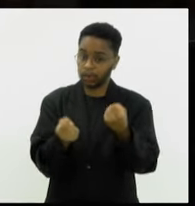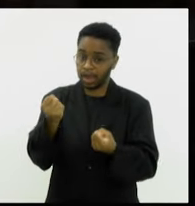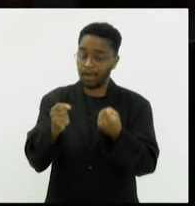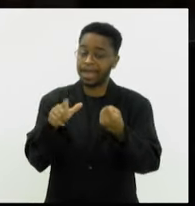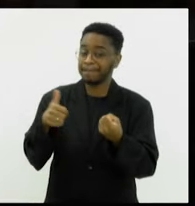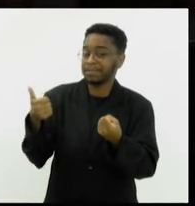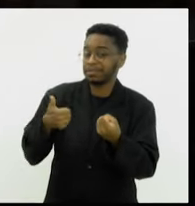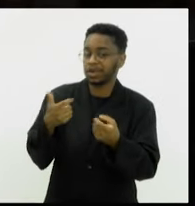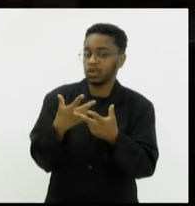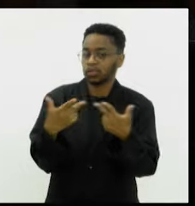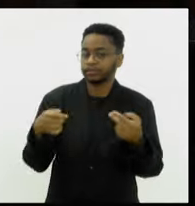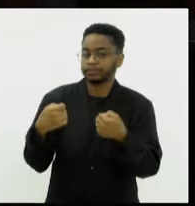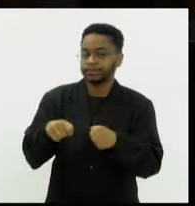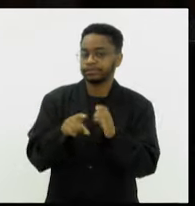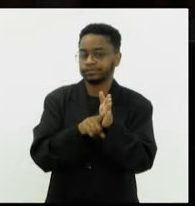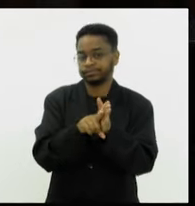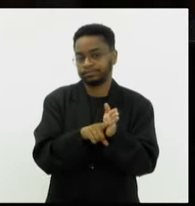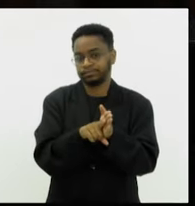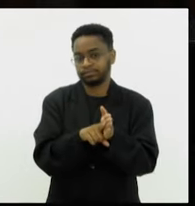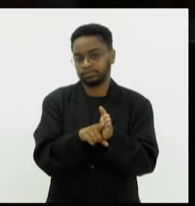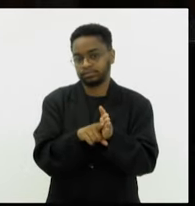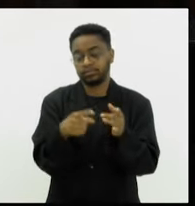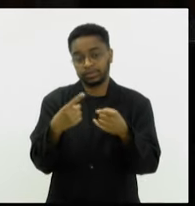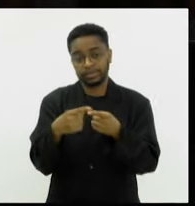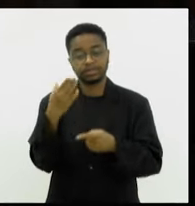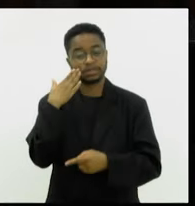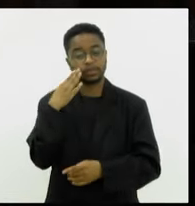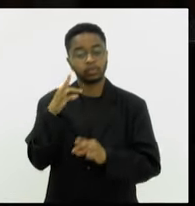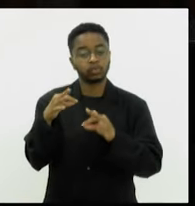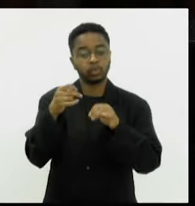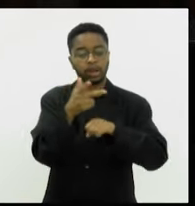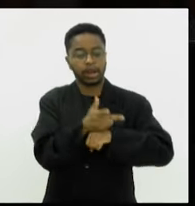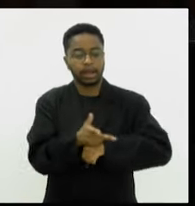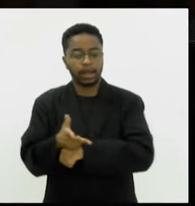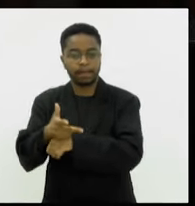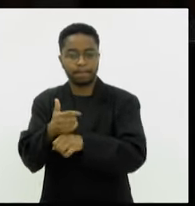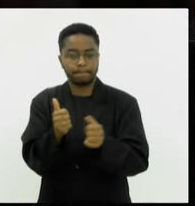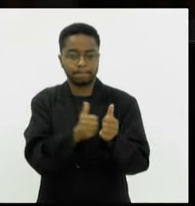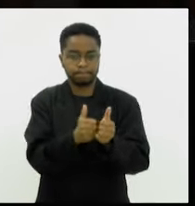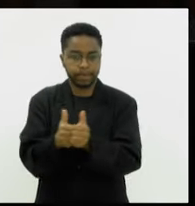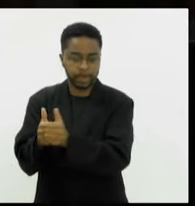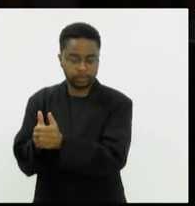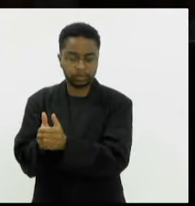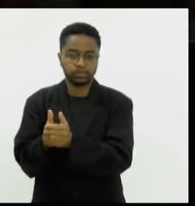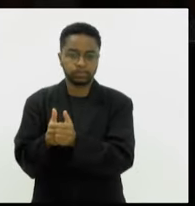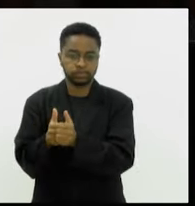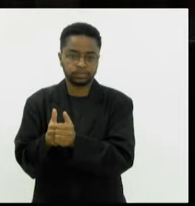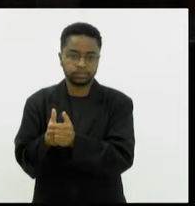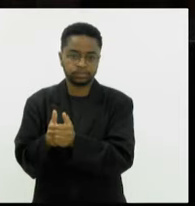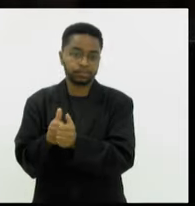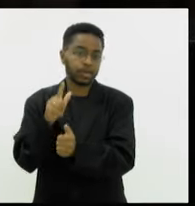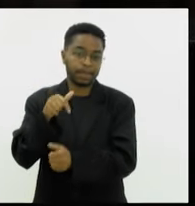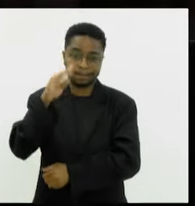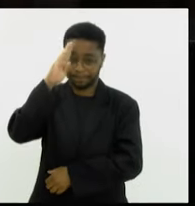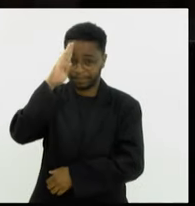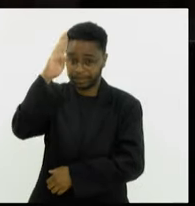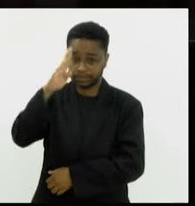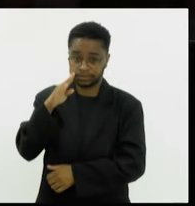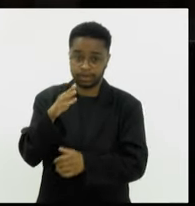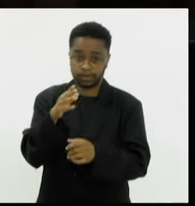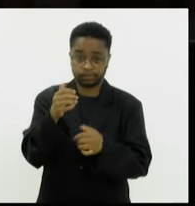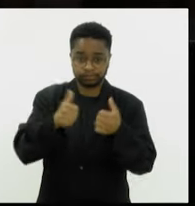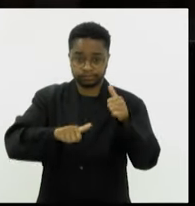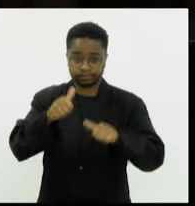primeira prioridade, para saber que todas as câmeras, no decorrer da investigação, seria de prioridade